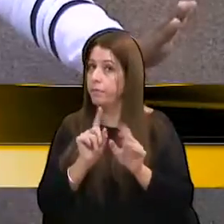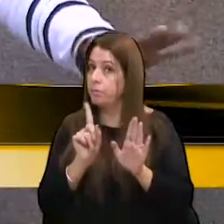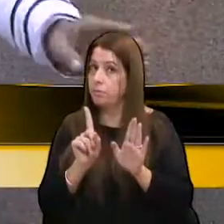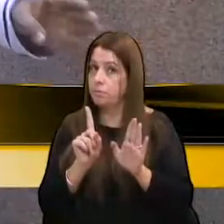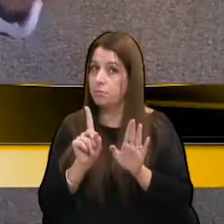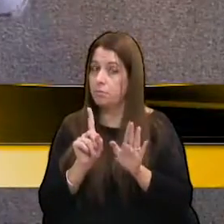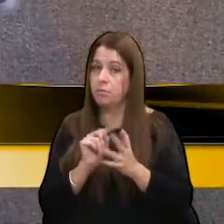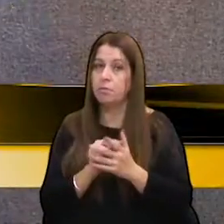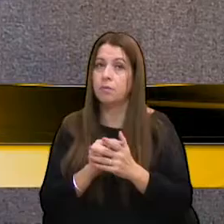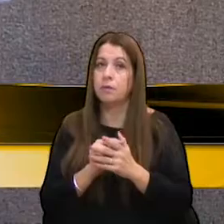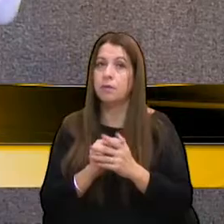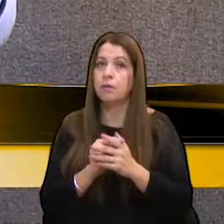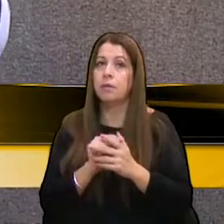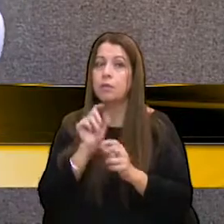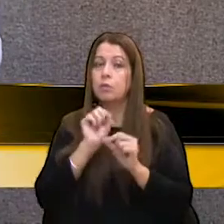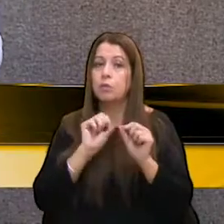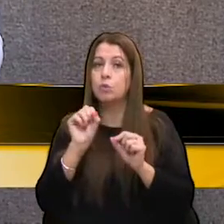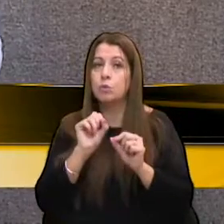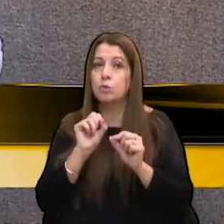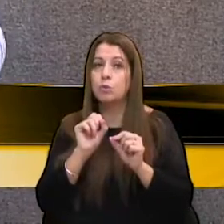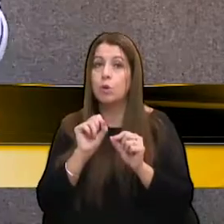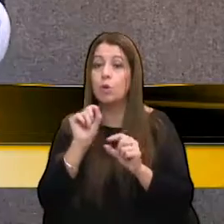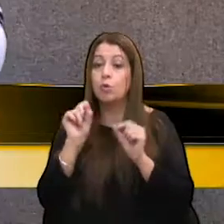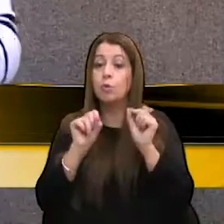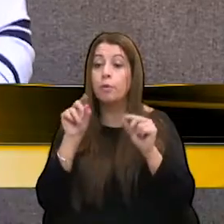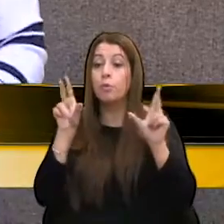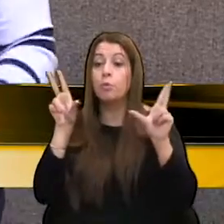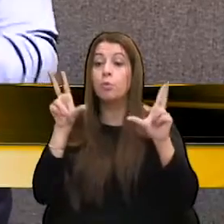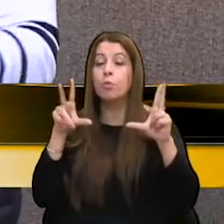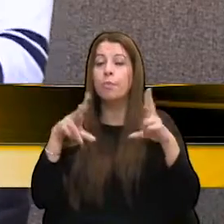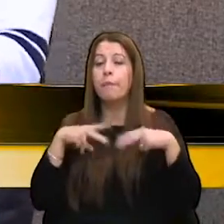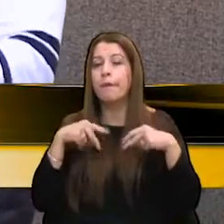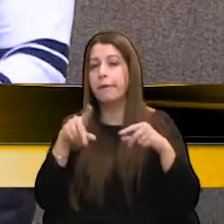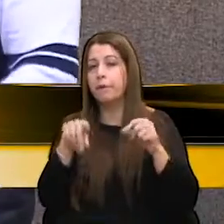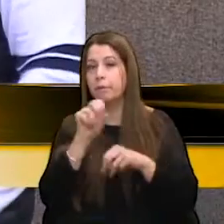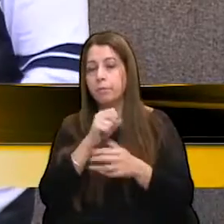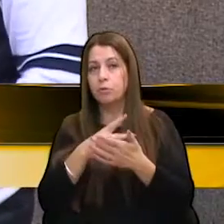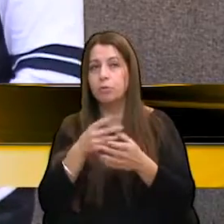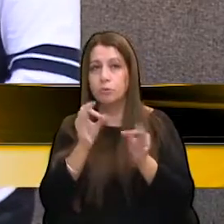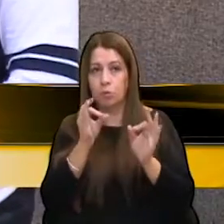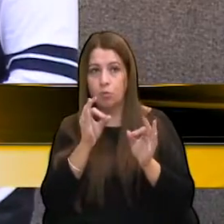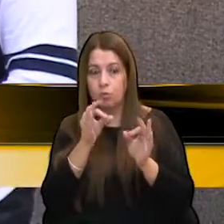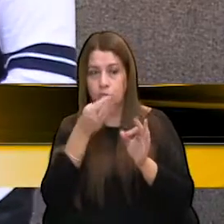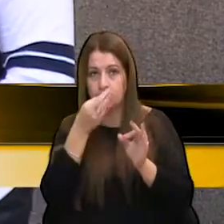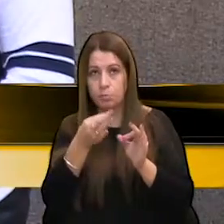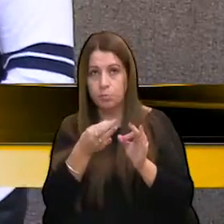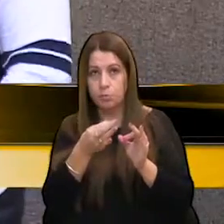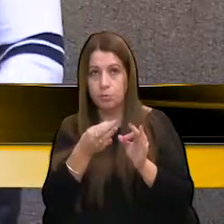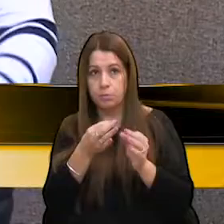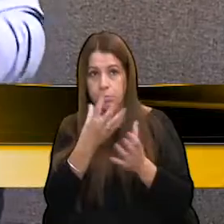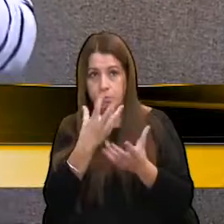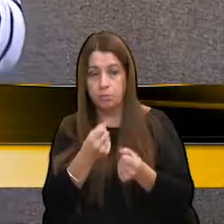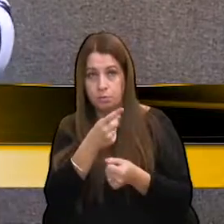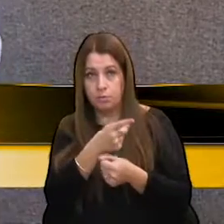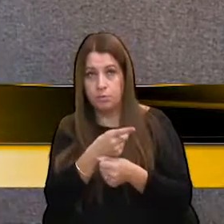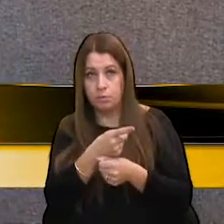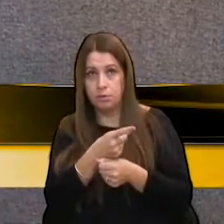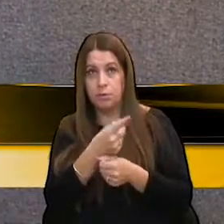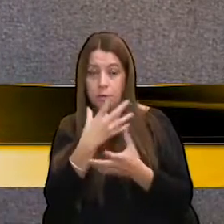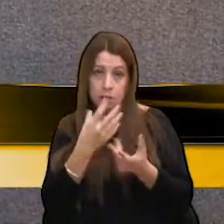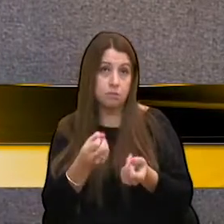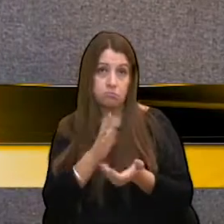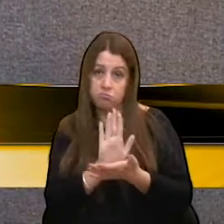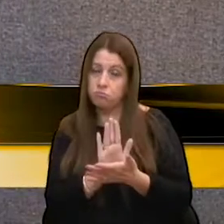neste momento. Nós estamos discutindo somente o mérito do projeto e eu concordo com o parecer exarado por Vossa Excelência e